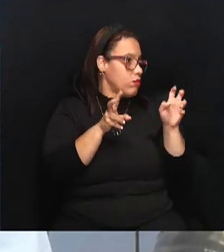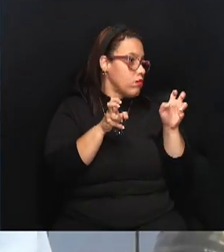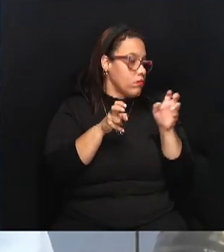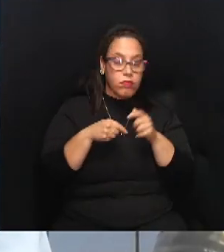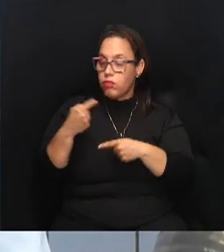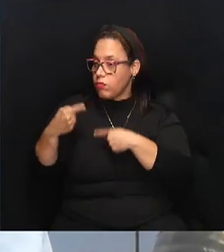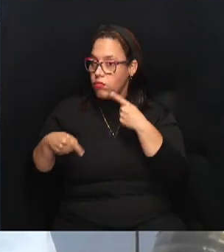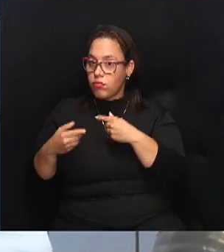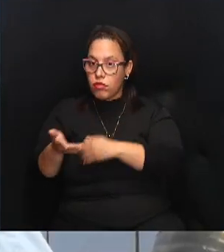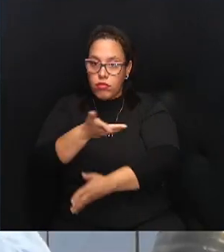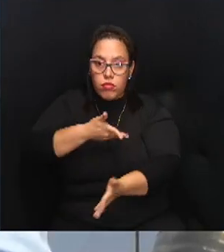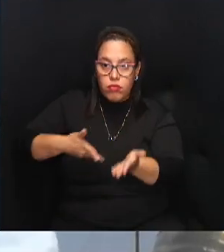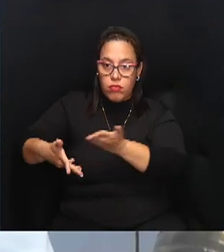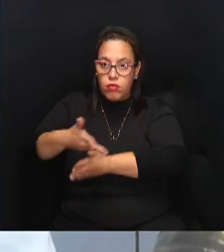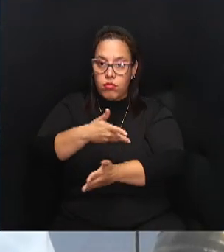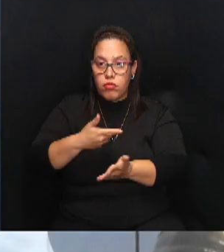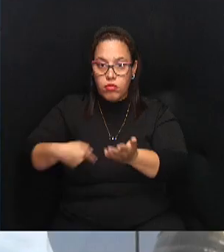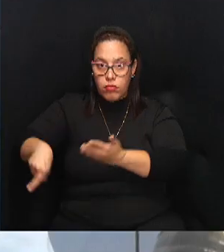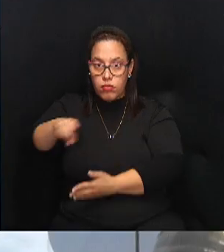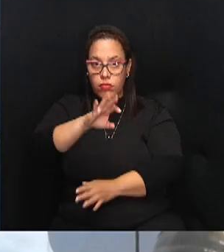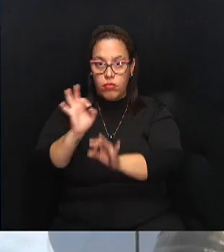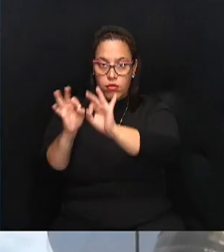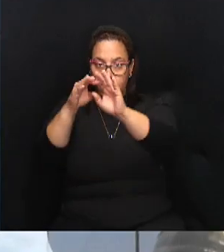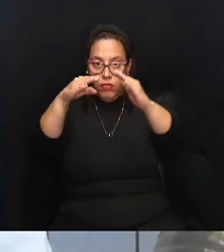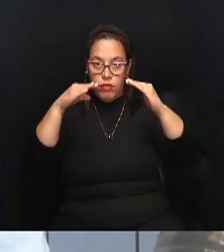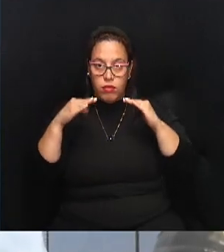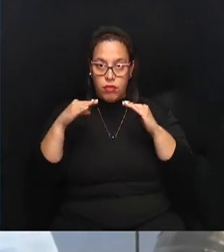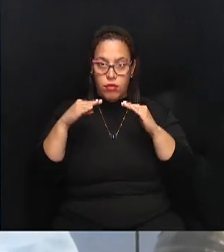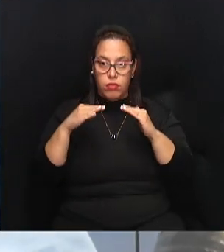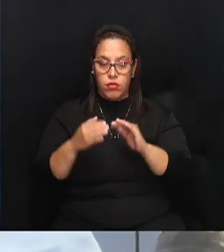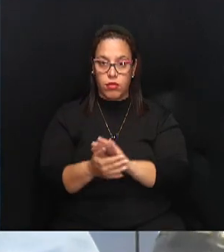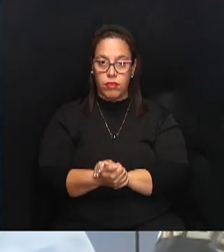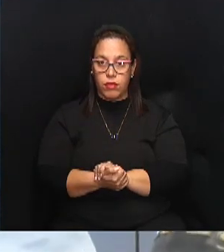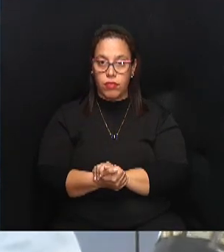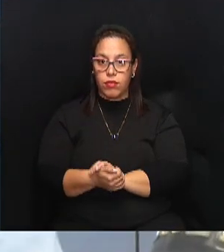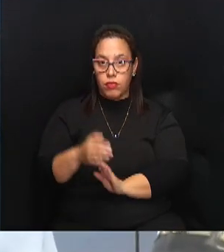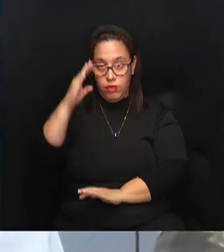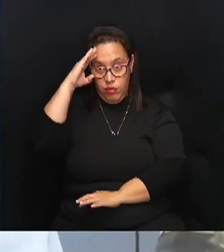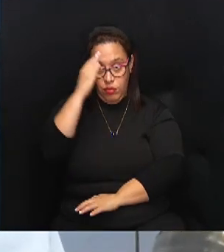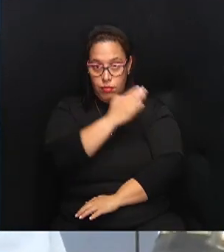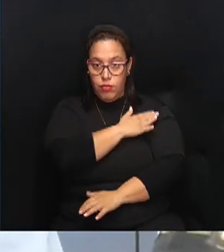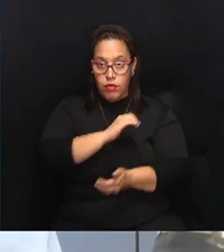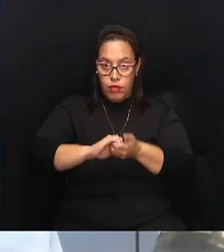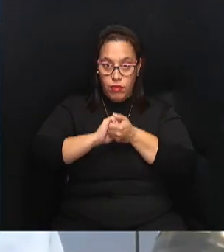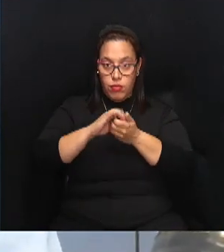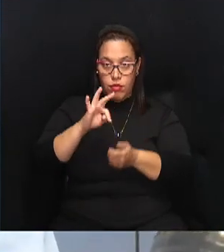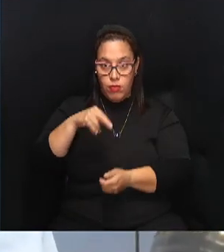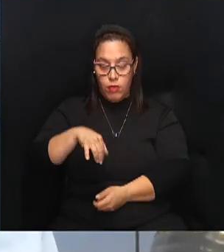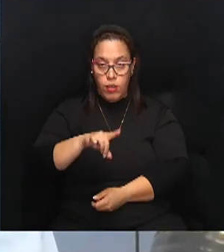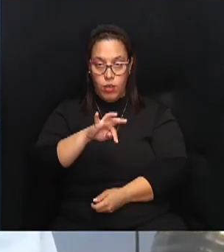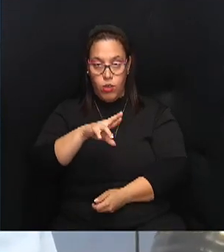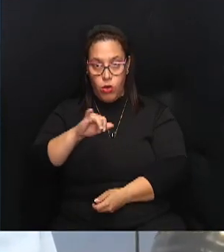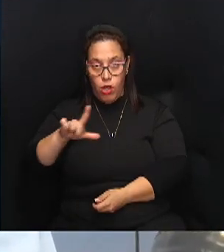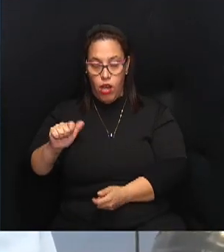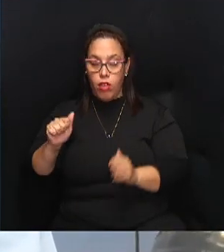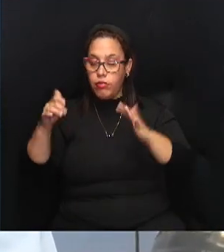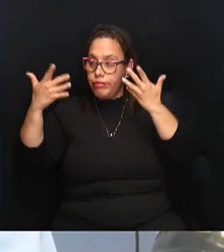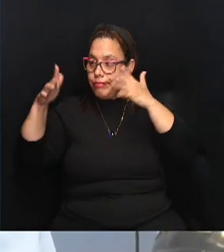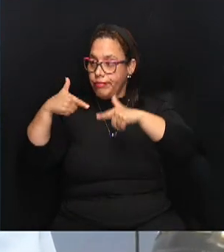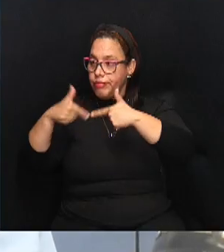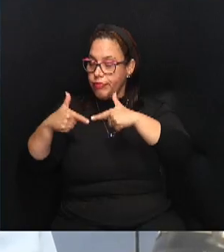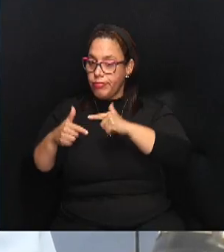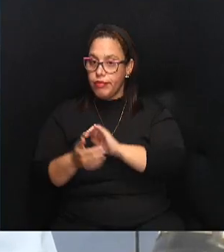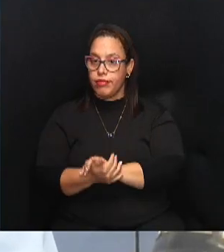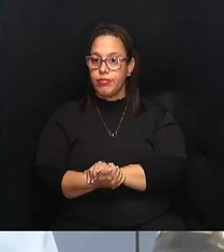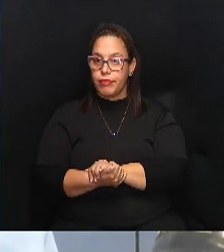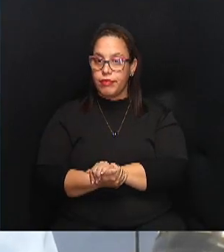Procuramos aqui contribuir com você, telespectador, que está aí do outro lado. Cumprimentar o Tenente Coronel Turola, parabenizá-lo pelo trabalho que tem